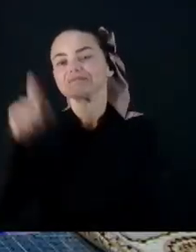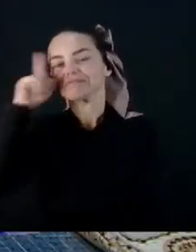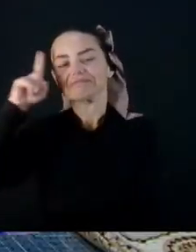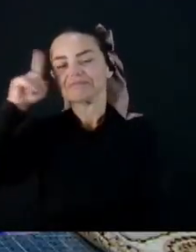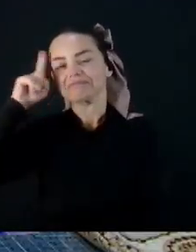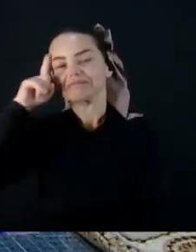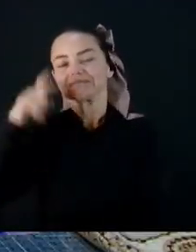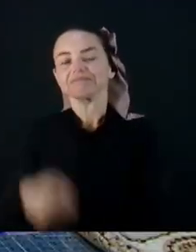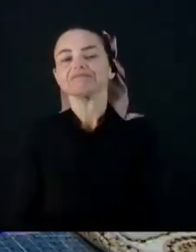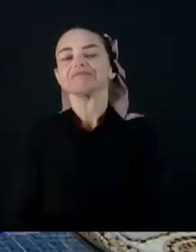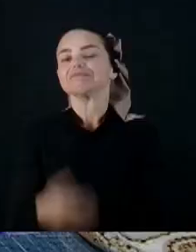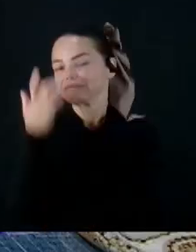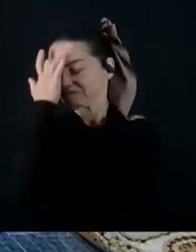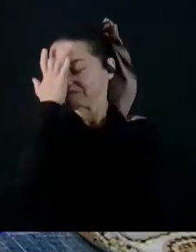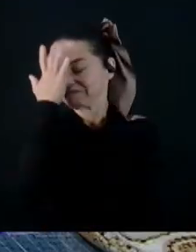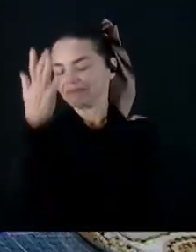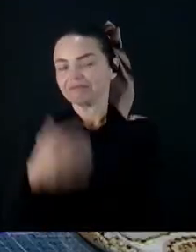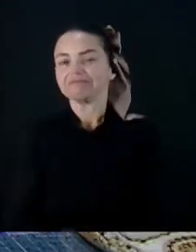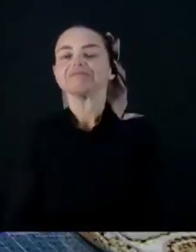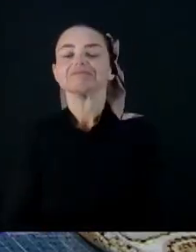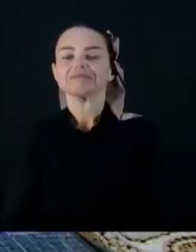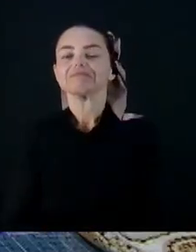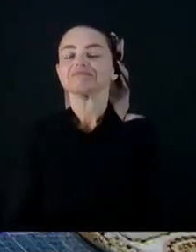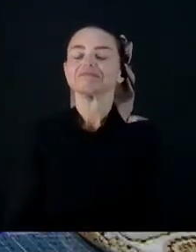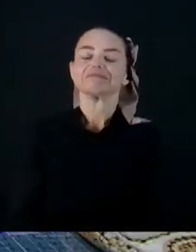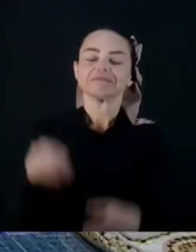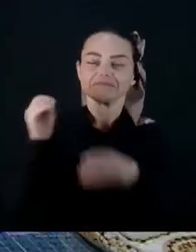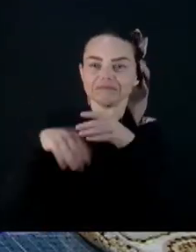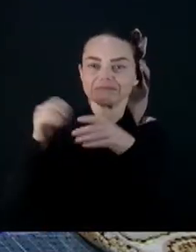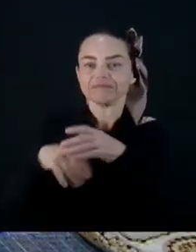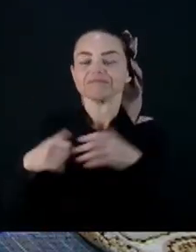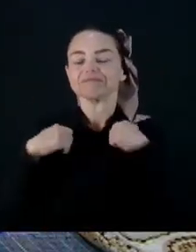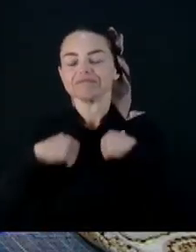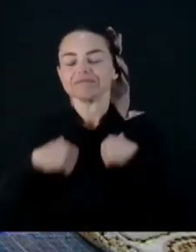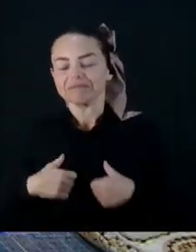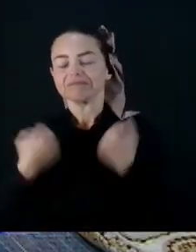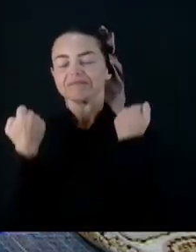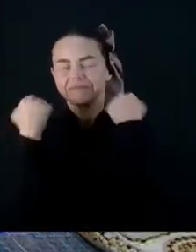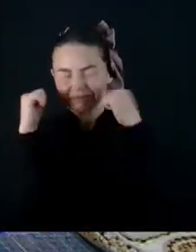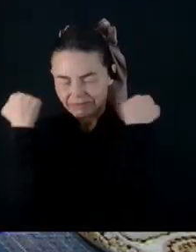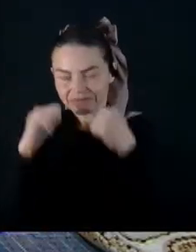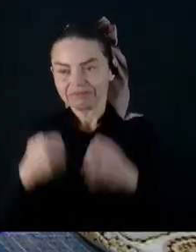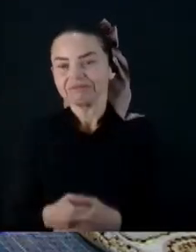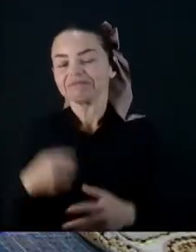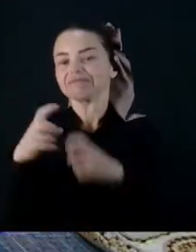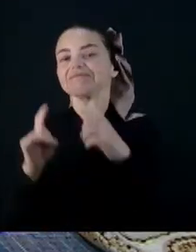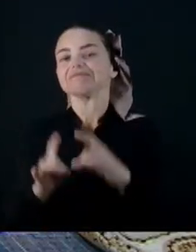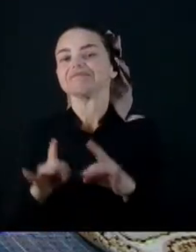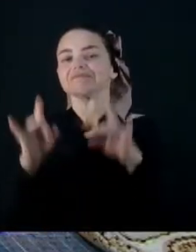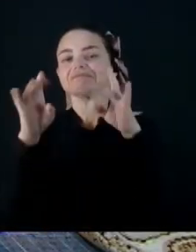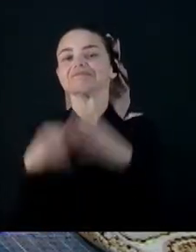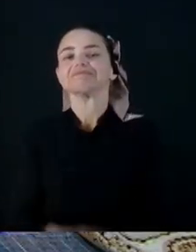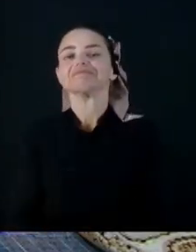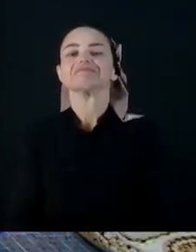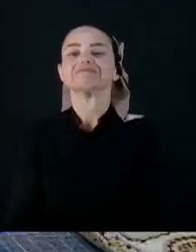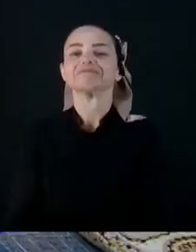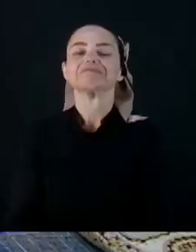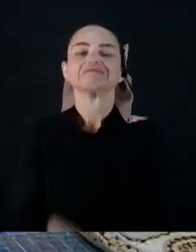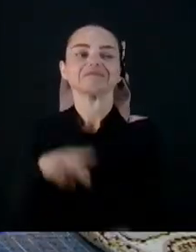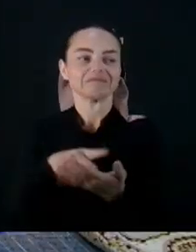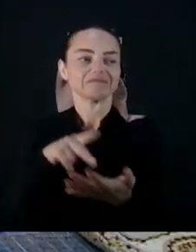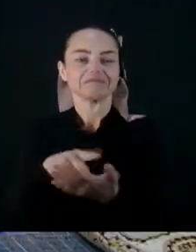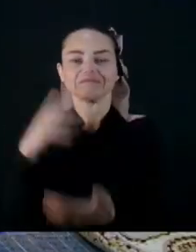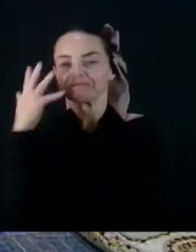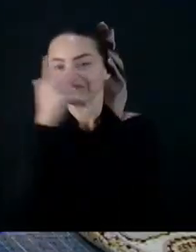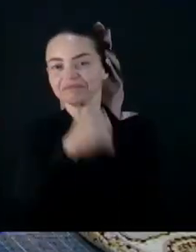o dia a dia, igual a gente falou, pra guardar objetos, levar pra academia, presentear alguém especial também. Sim, é multiuso mesmo. É verdade. E muito lindo.